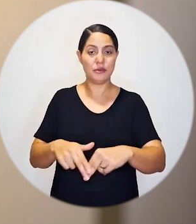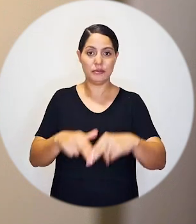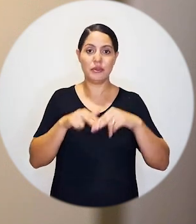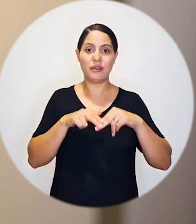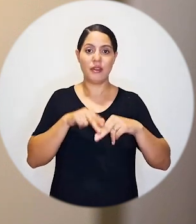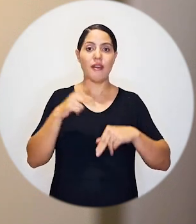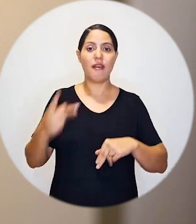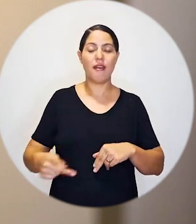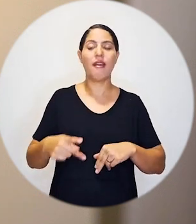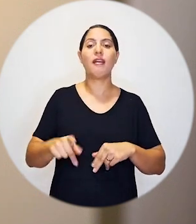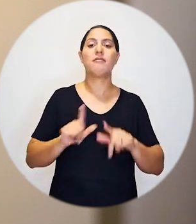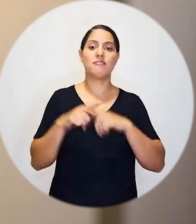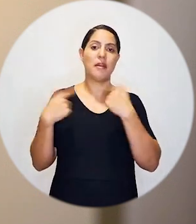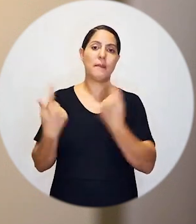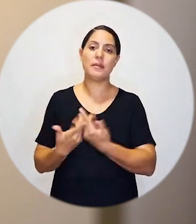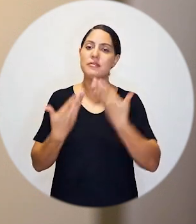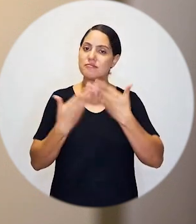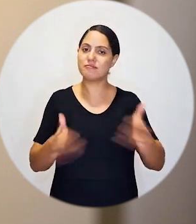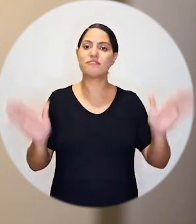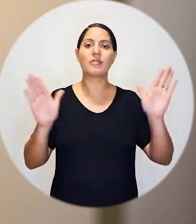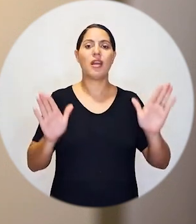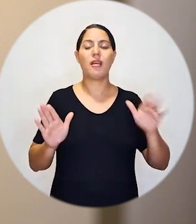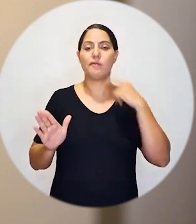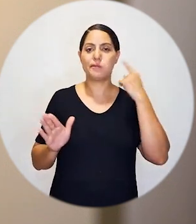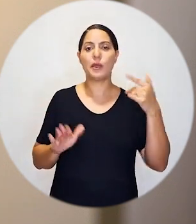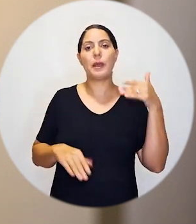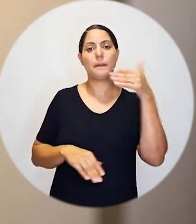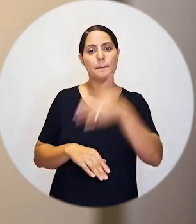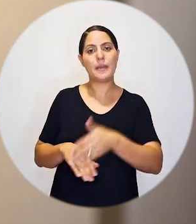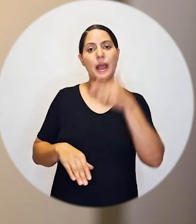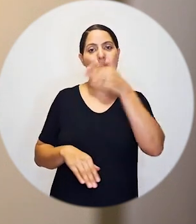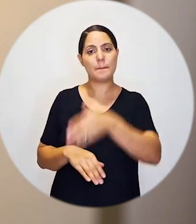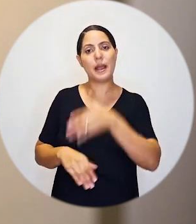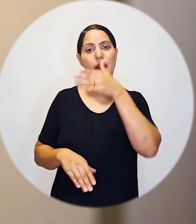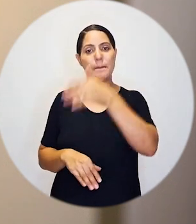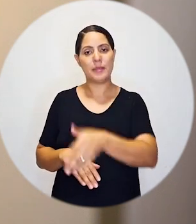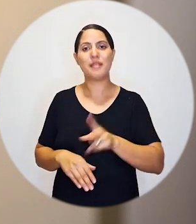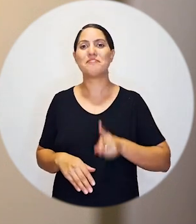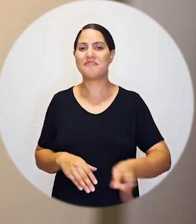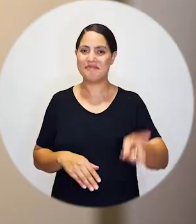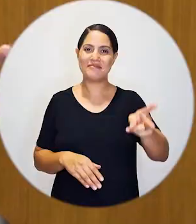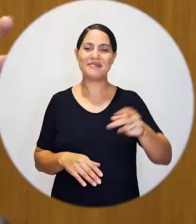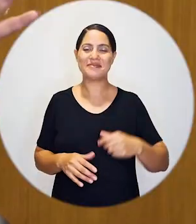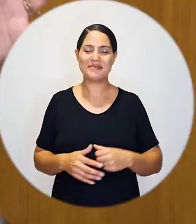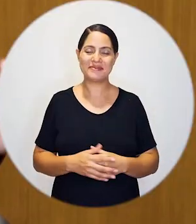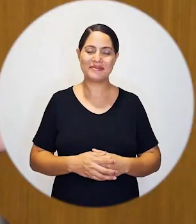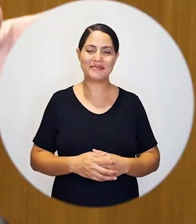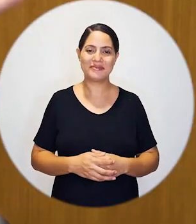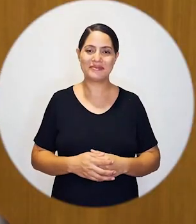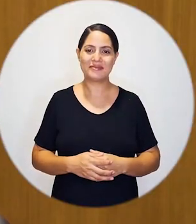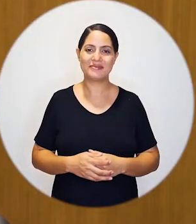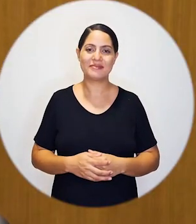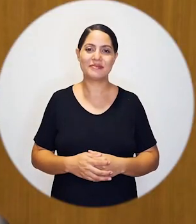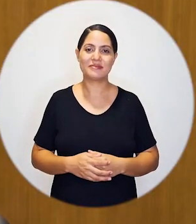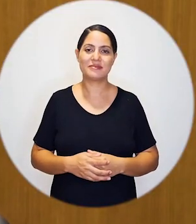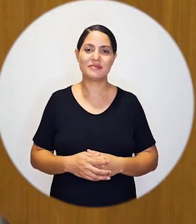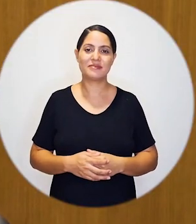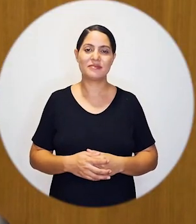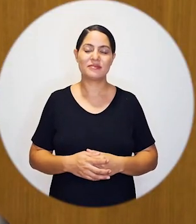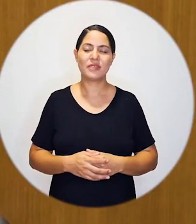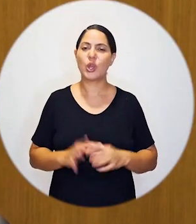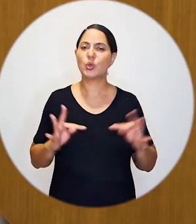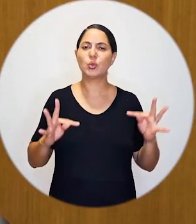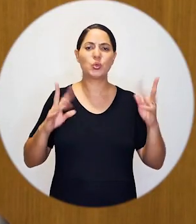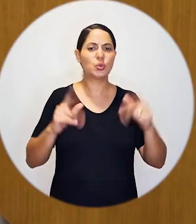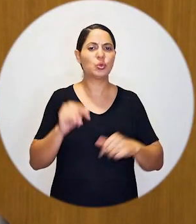a porta de seu gabinete sempre aberta a advogados e advogadas do país. Acompanhe. O que for comum aos advogados do